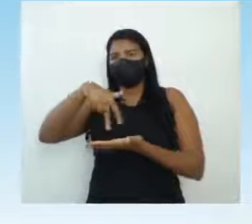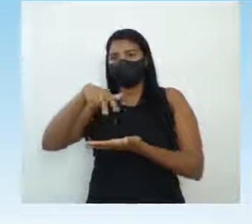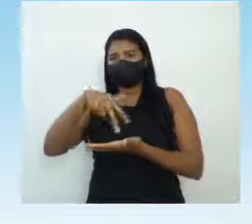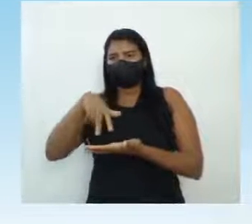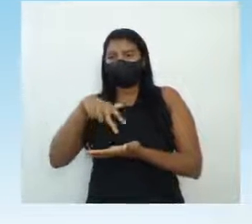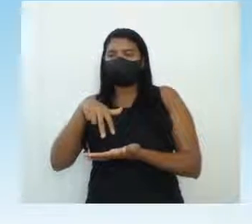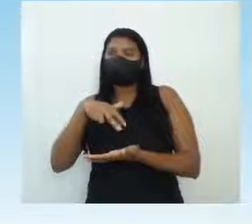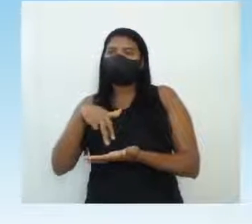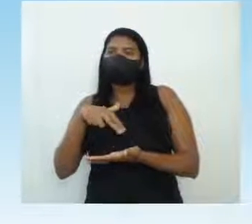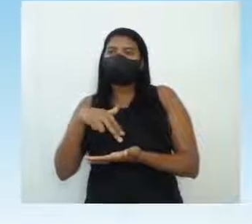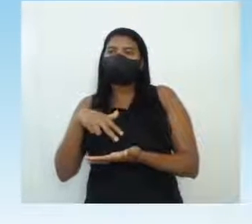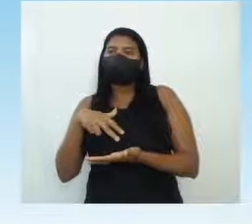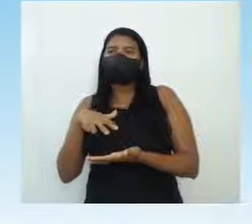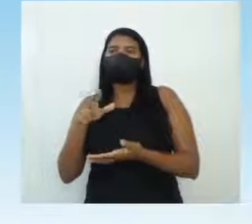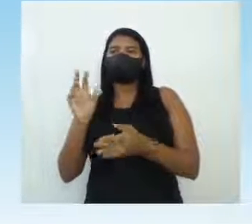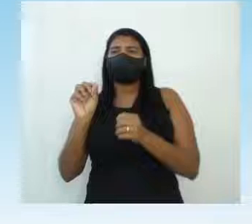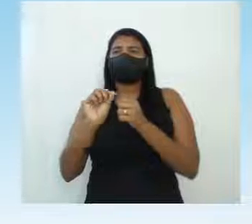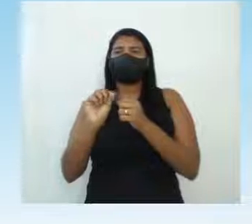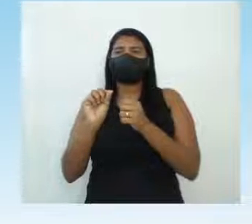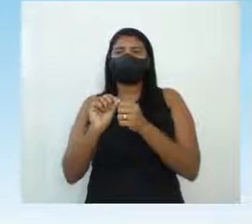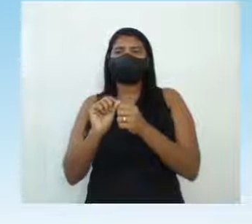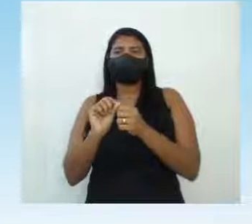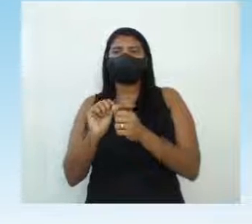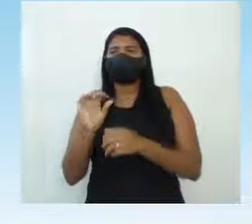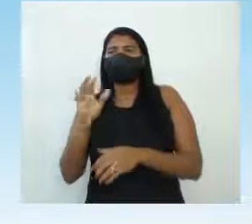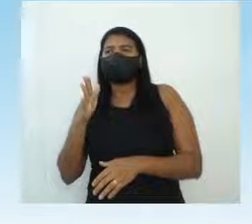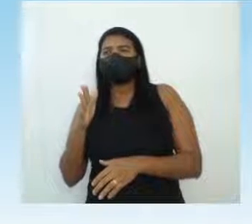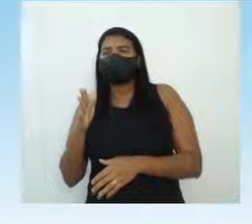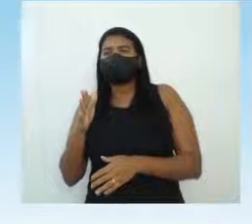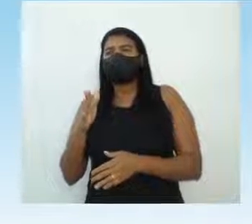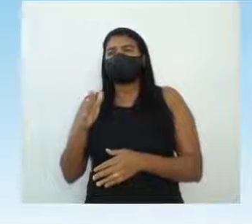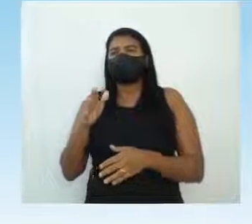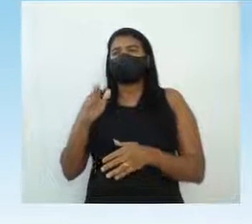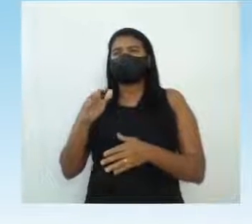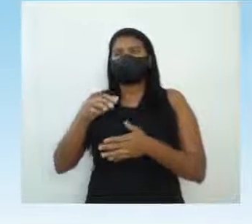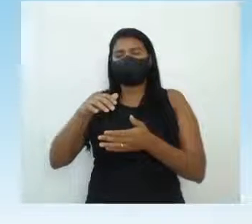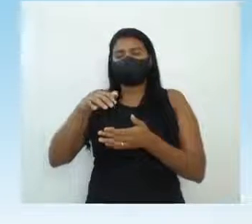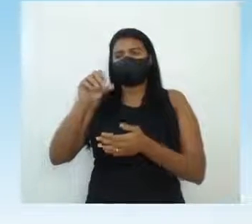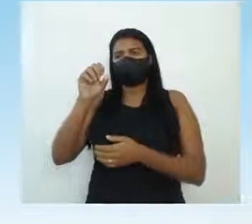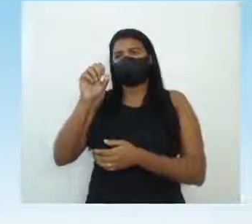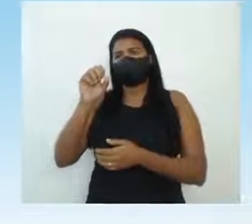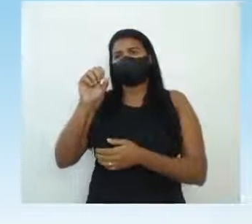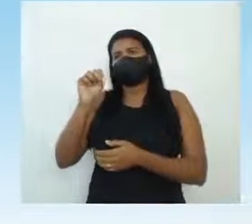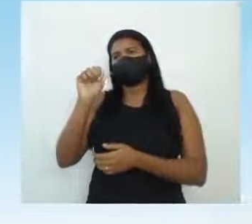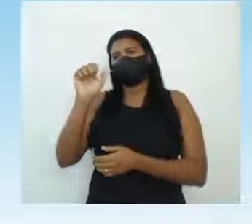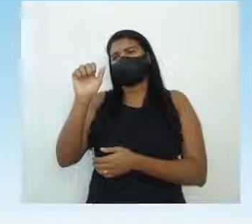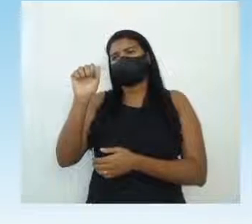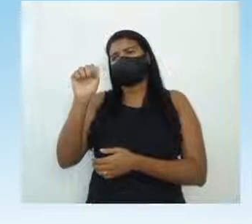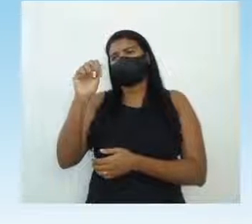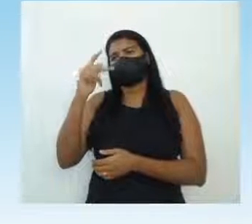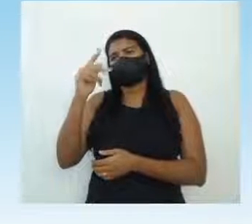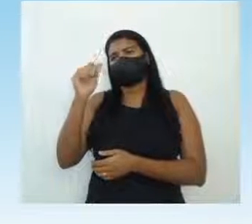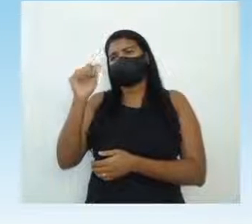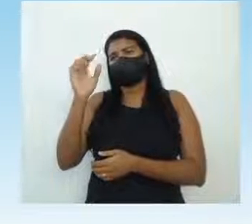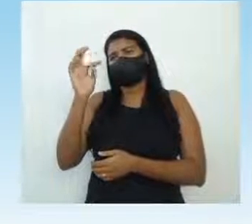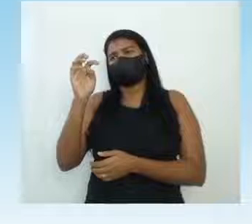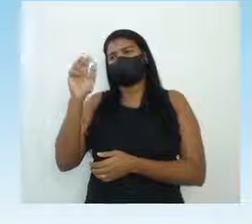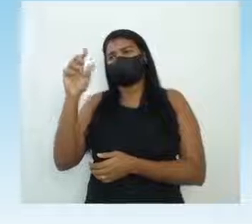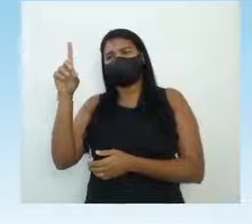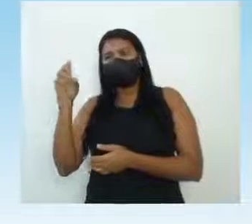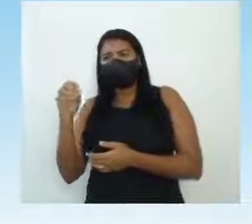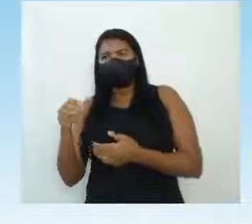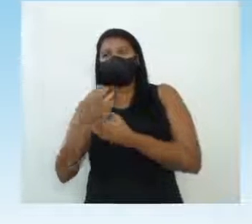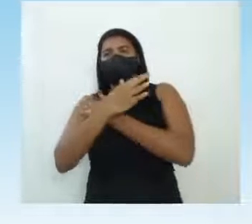vai fazer meio que um sapateado mais livre, né? Onde ele abre as pernas, cruza as pernas e os